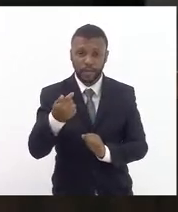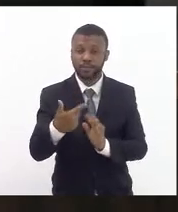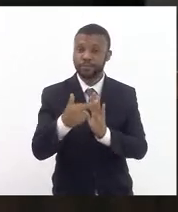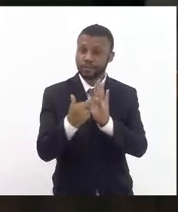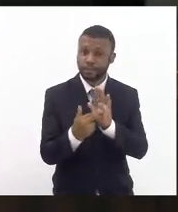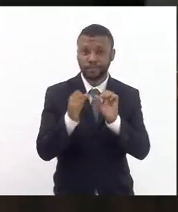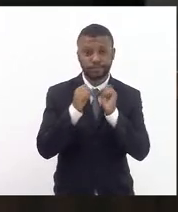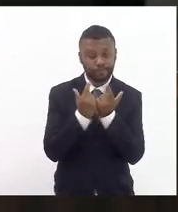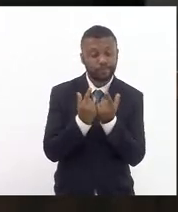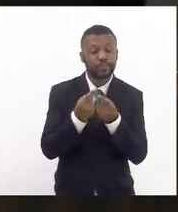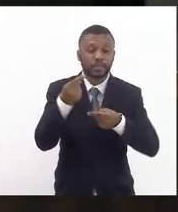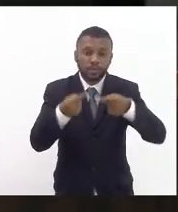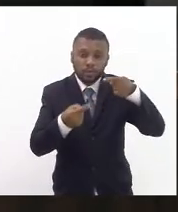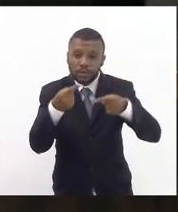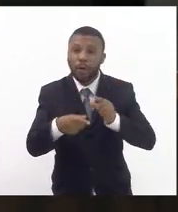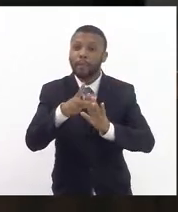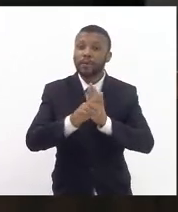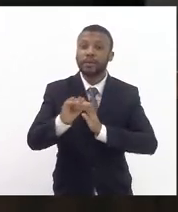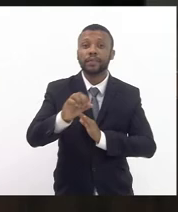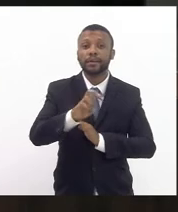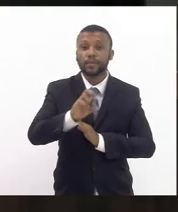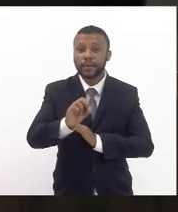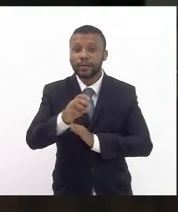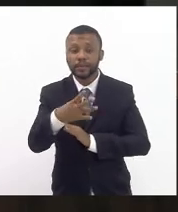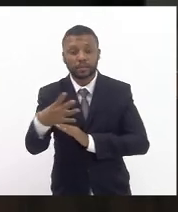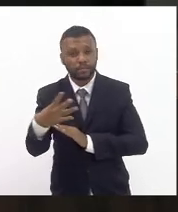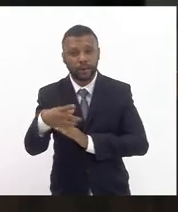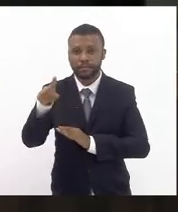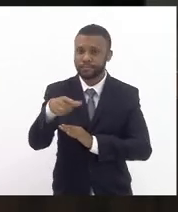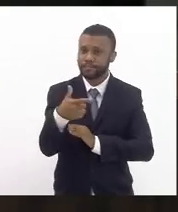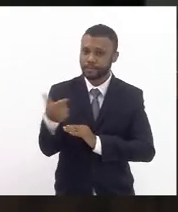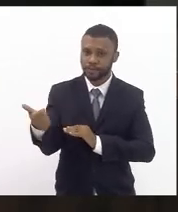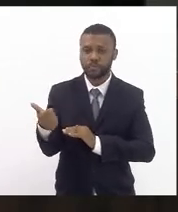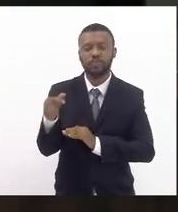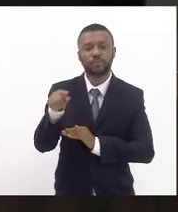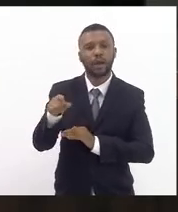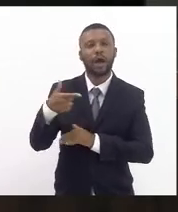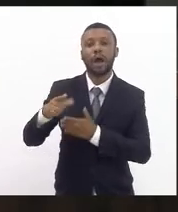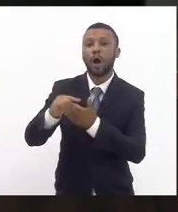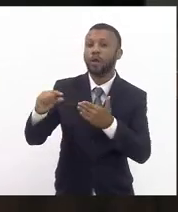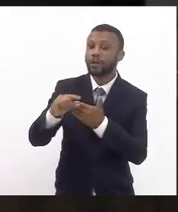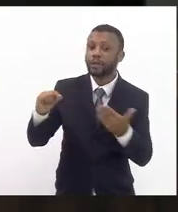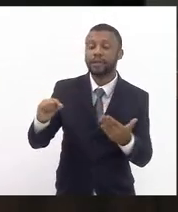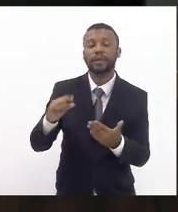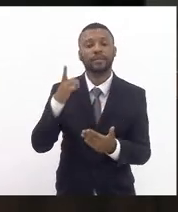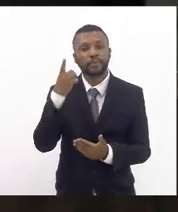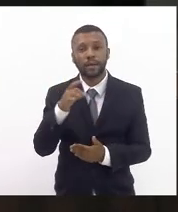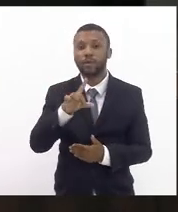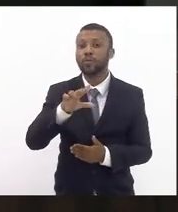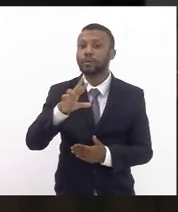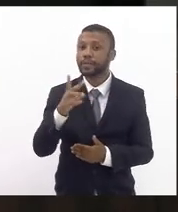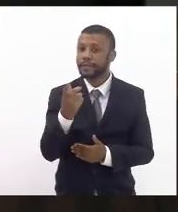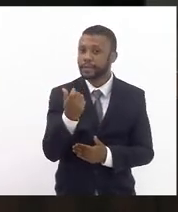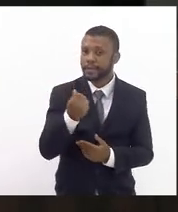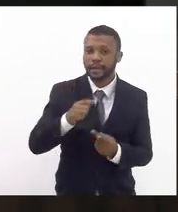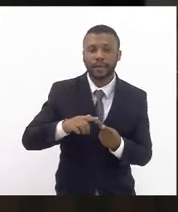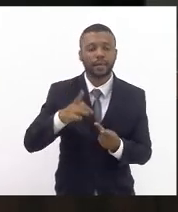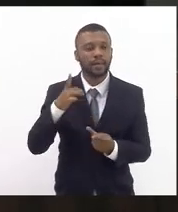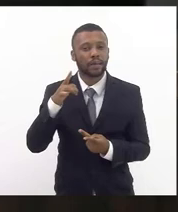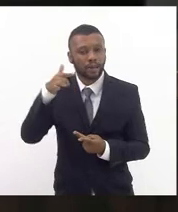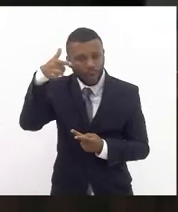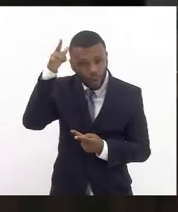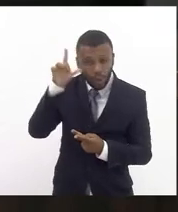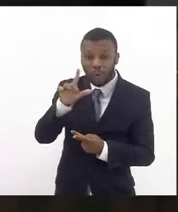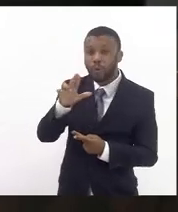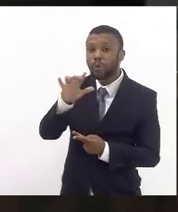intermitação ordinária em primeira discussão, projeto de lei 5044 de 21, de autoria dos deputados Lucinha e Luiz Paulo, que dispõe sobre a